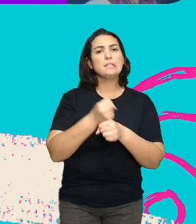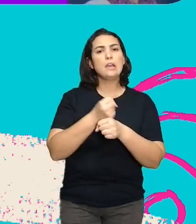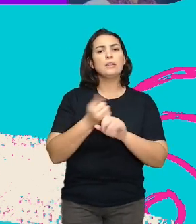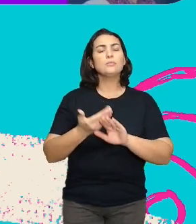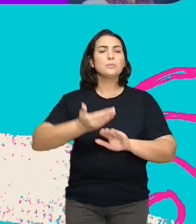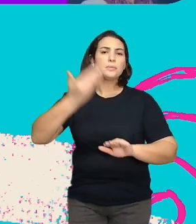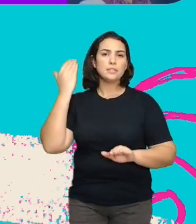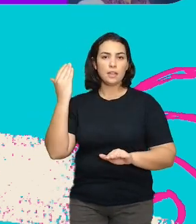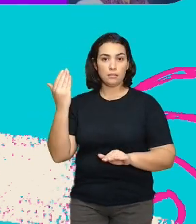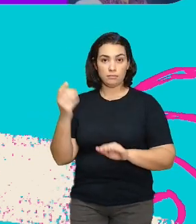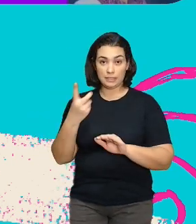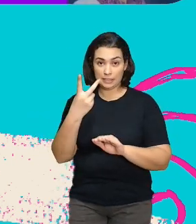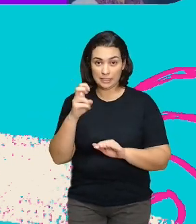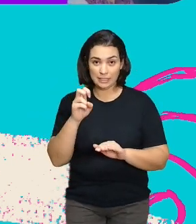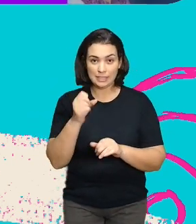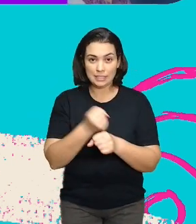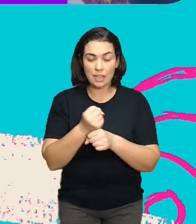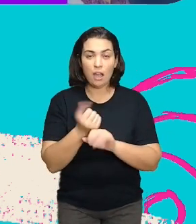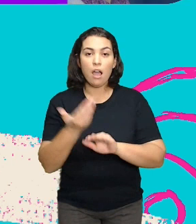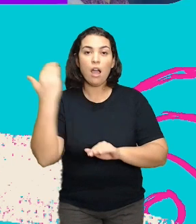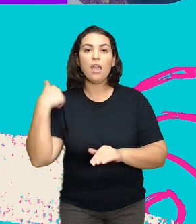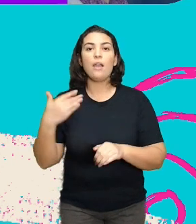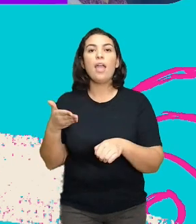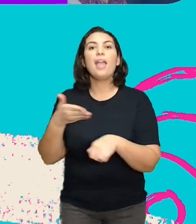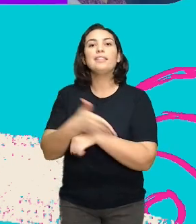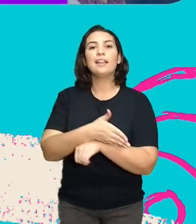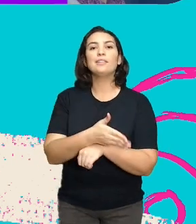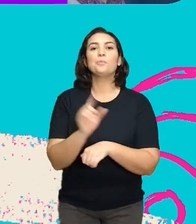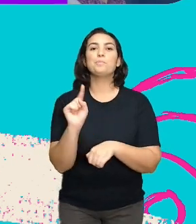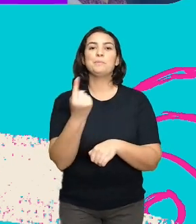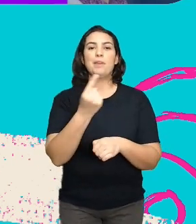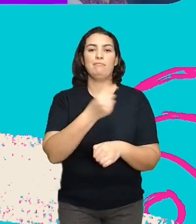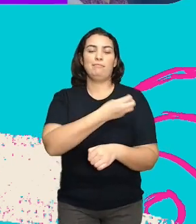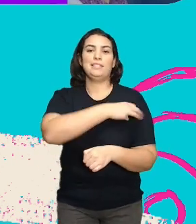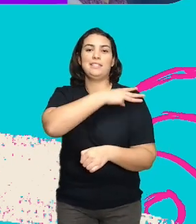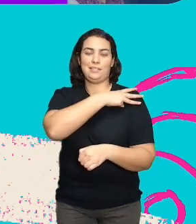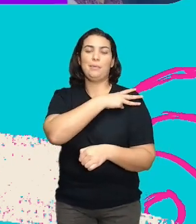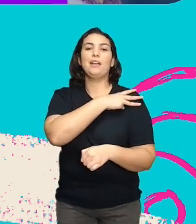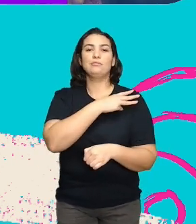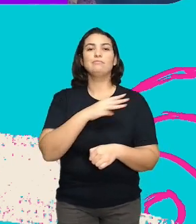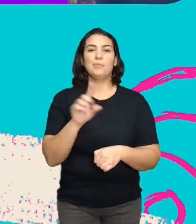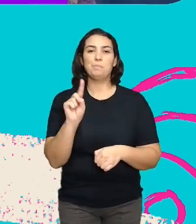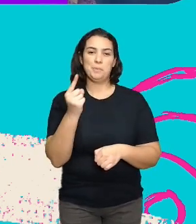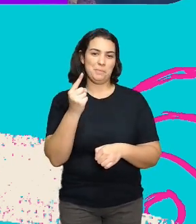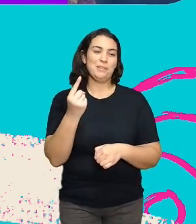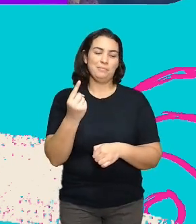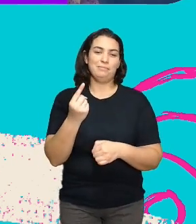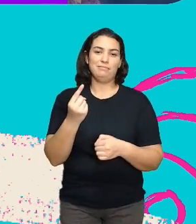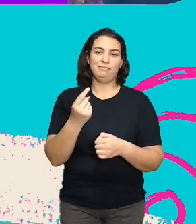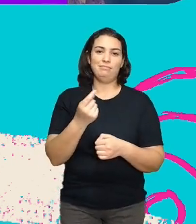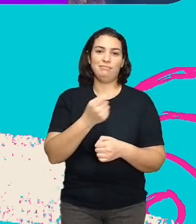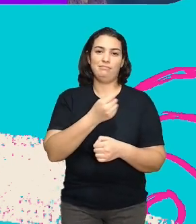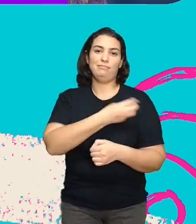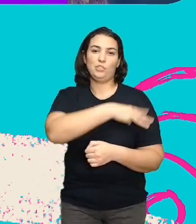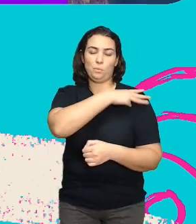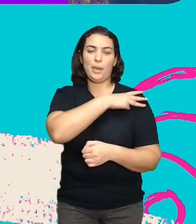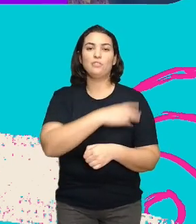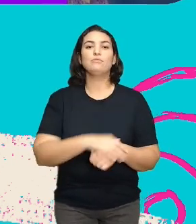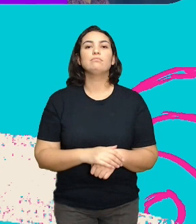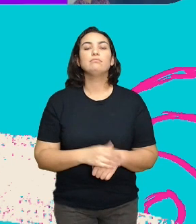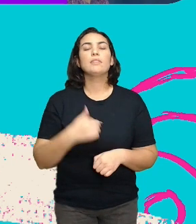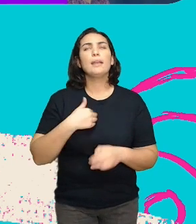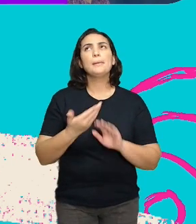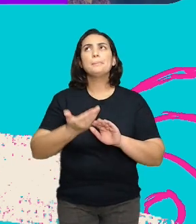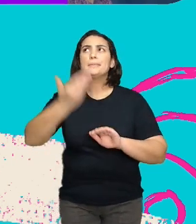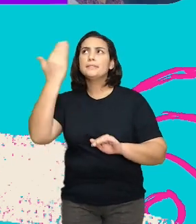ensino médio. Eu estava lá na primeira série do ensino médio, a gente falava, né, o primeiro ano. E naquela época, como eu vinha de